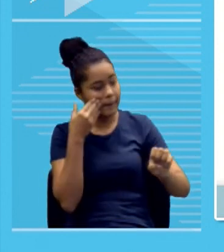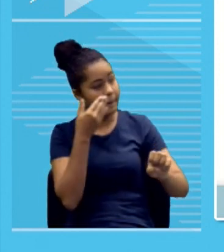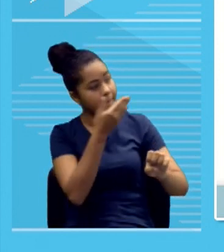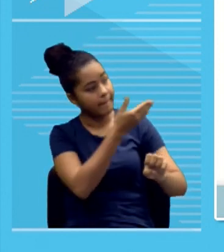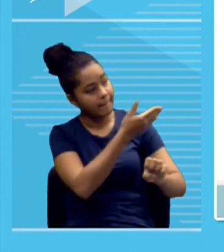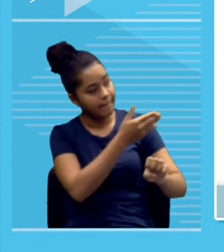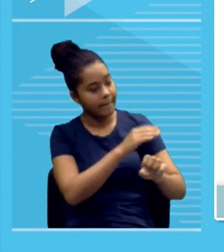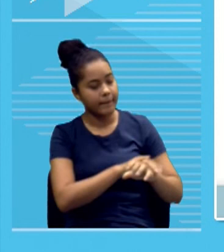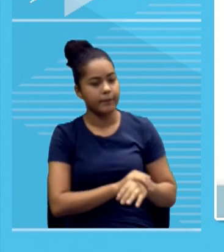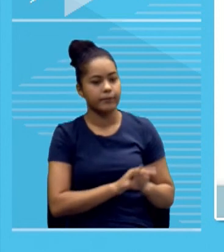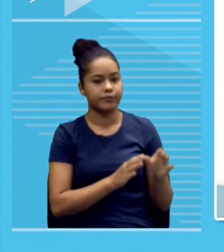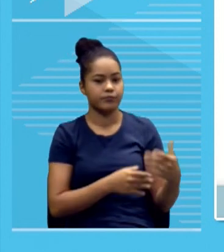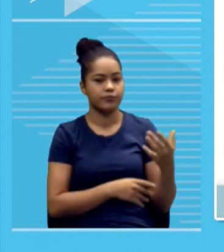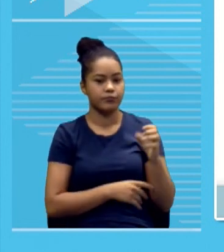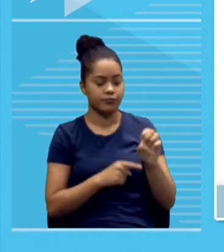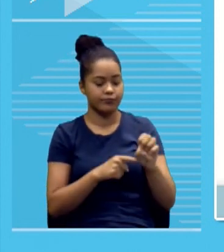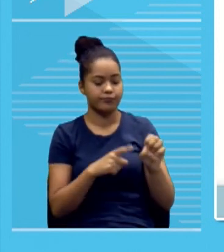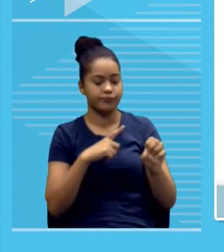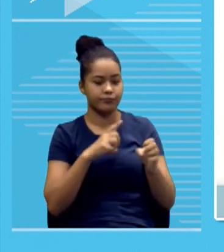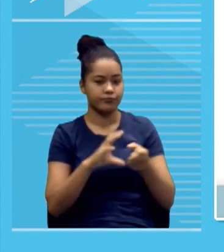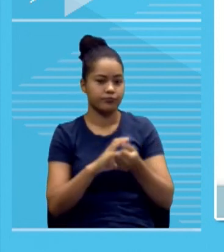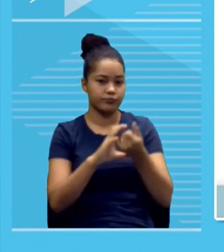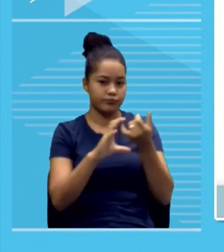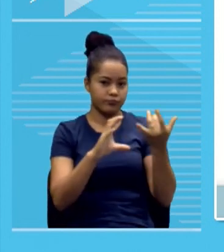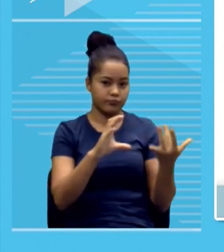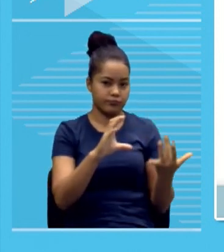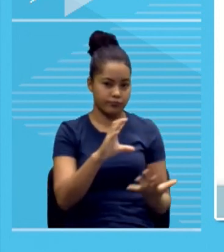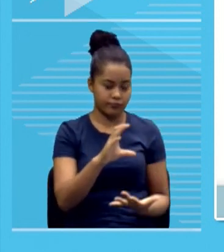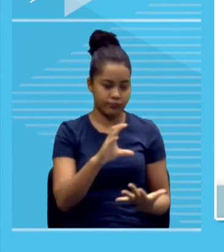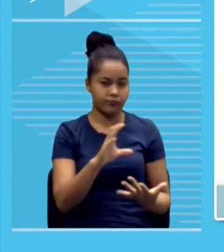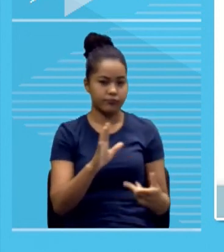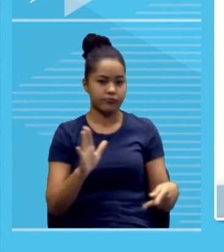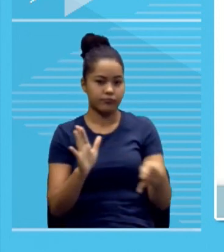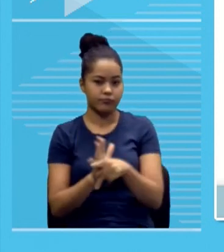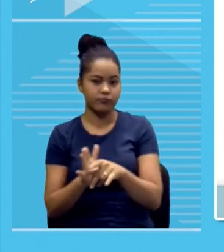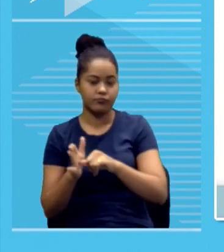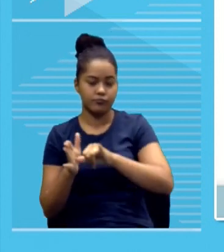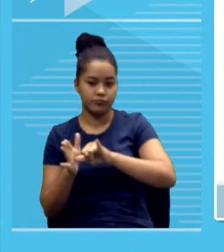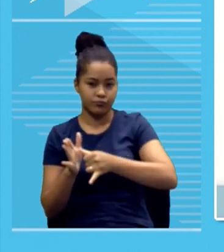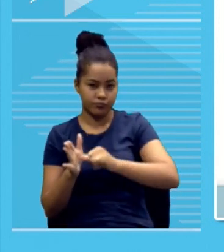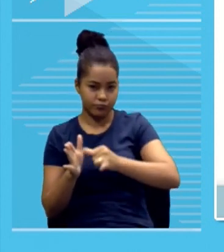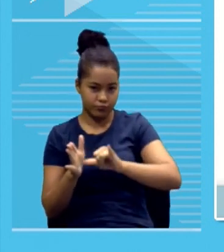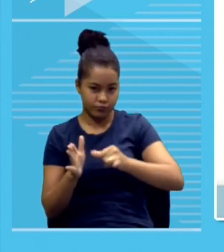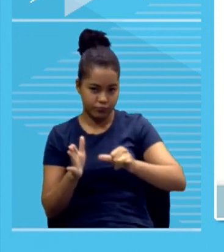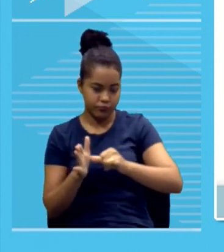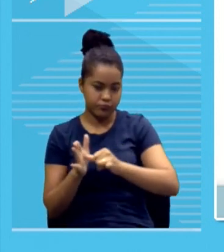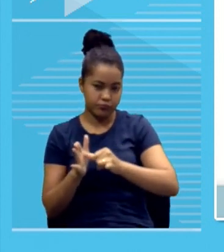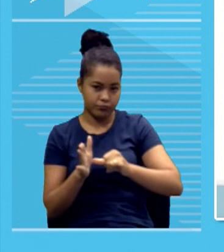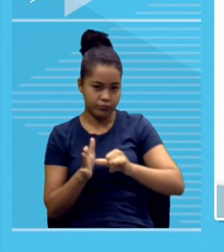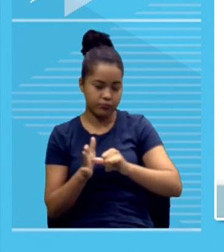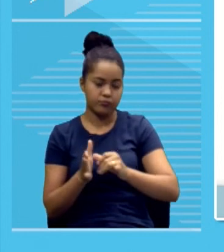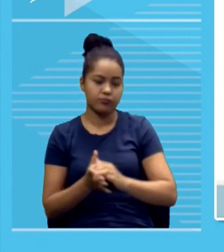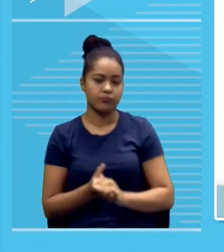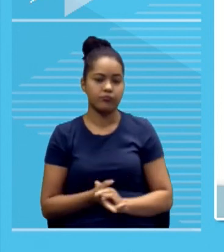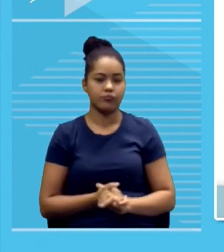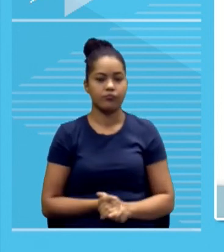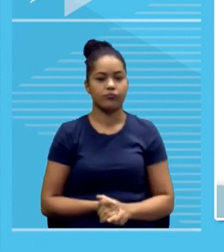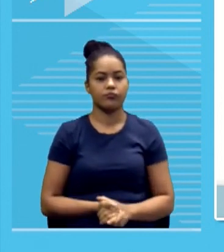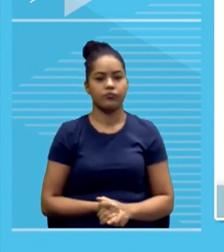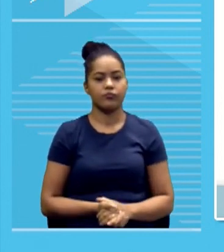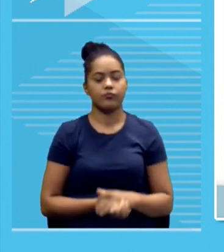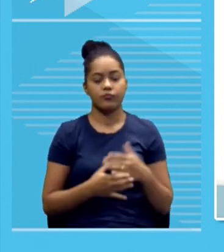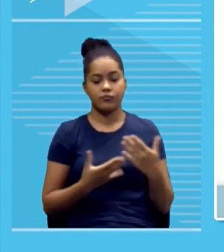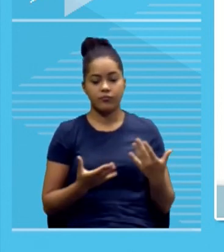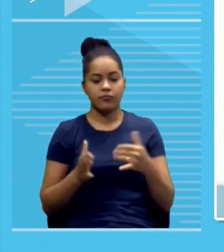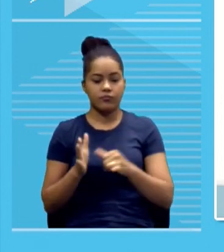tem essa característica de ser a força gerada por um gerador, que faz com que o sistema todo funcione. Geradores